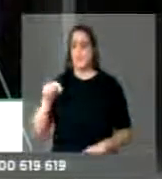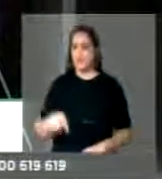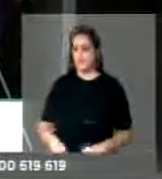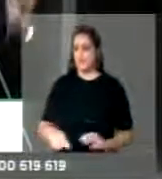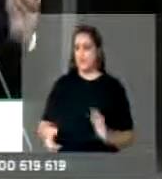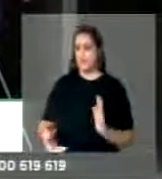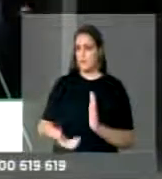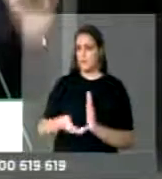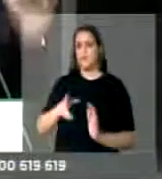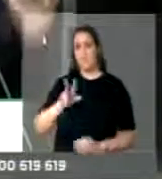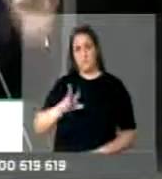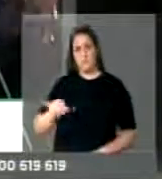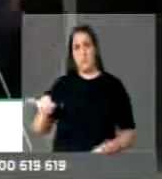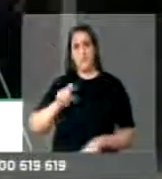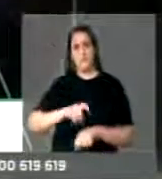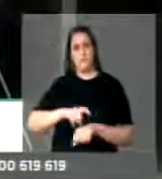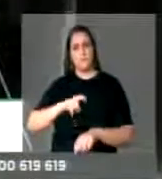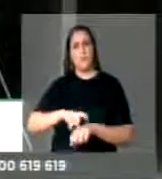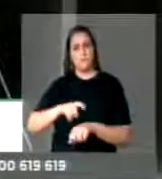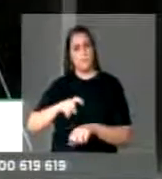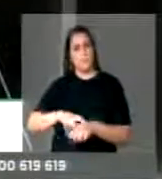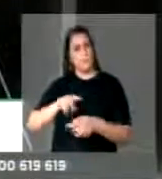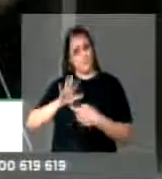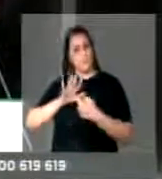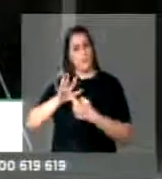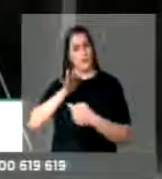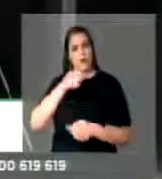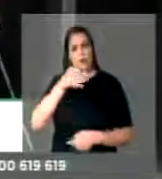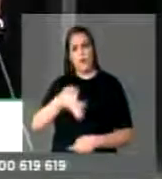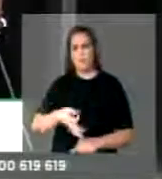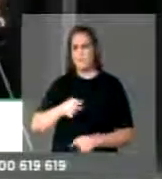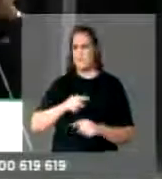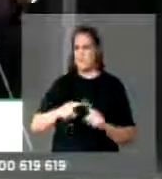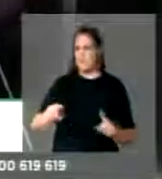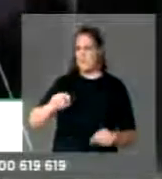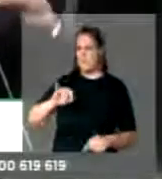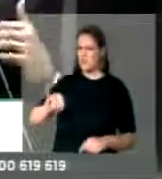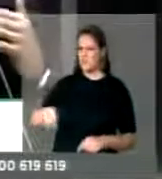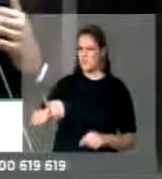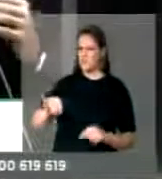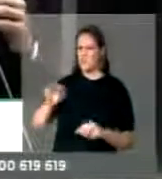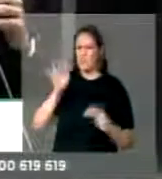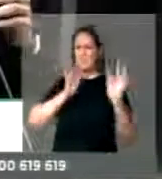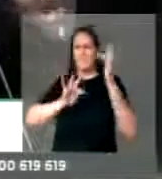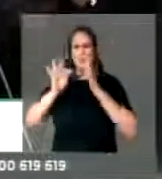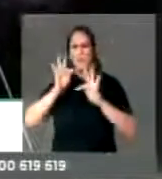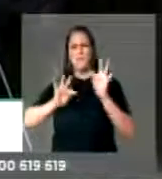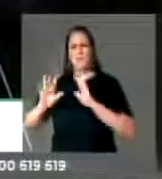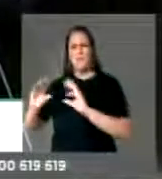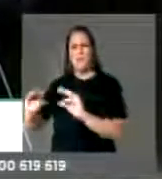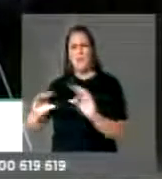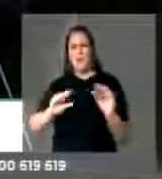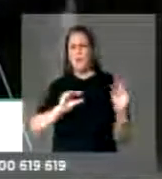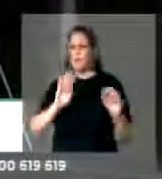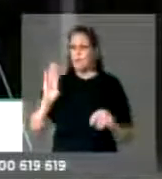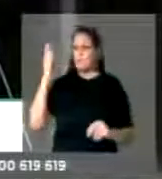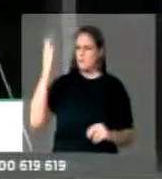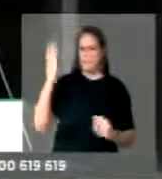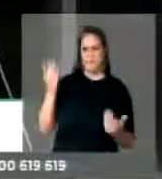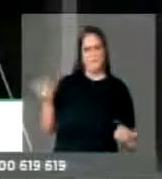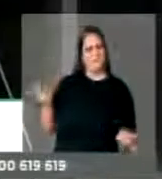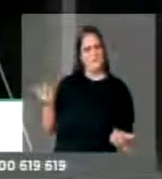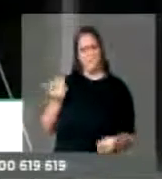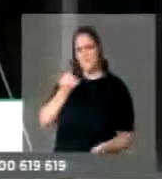terá a oportunidade de se firmar. Não se firmará com esse tipo de boato, que eu não creio que possa estar havendo